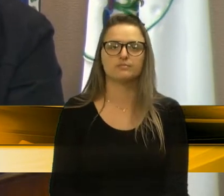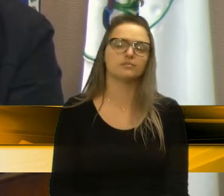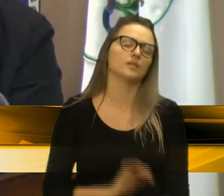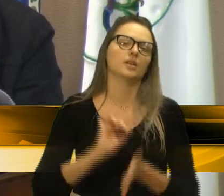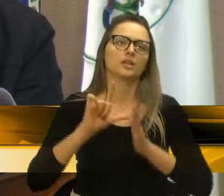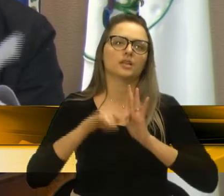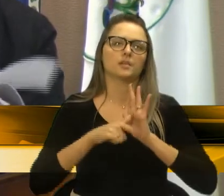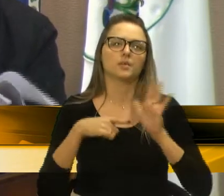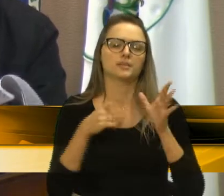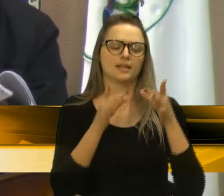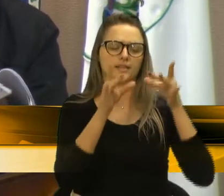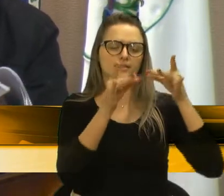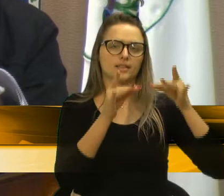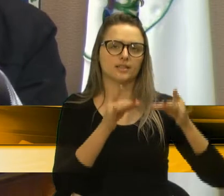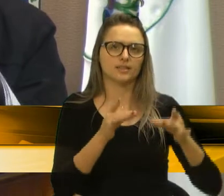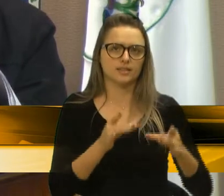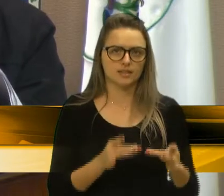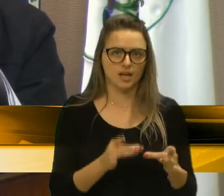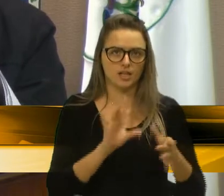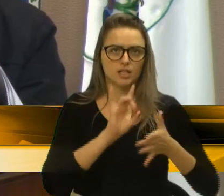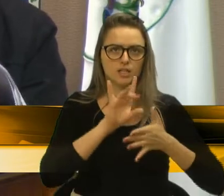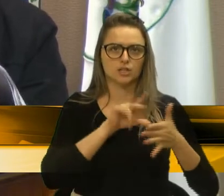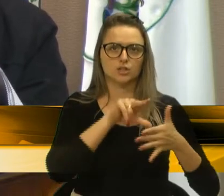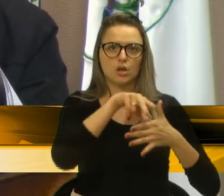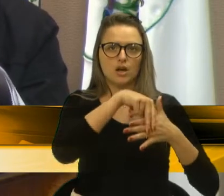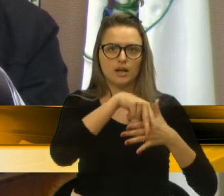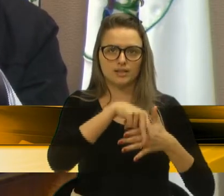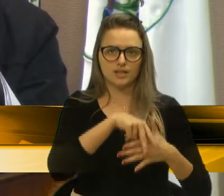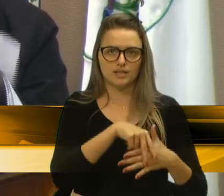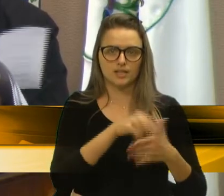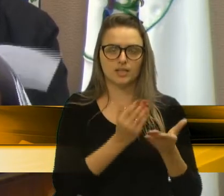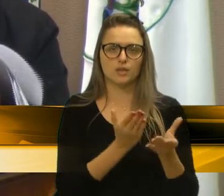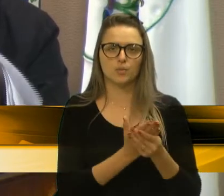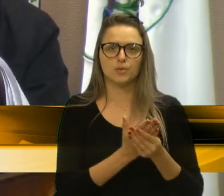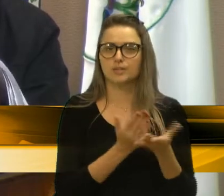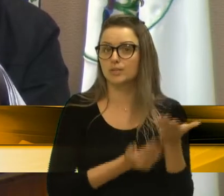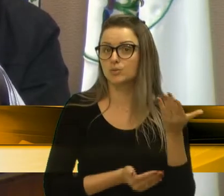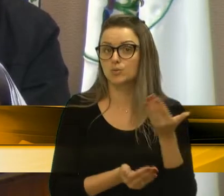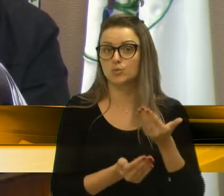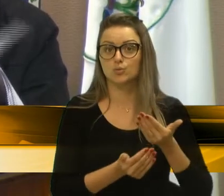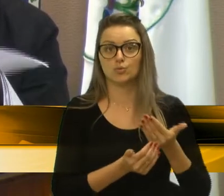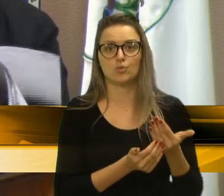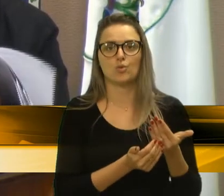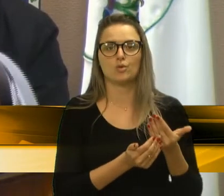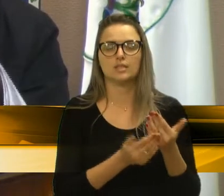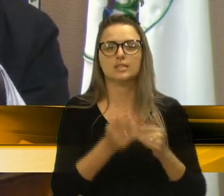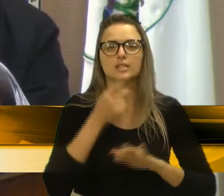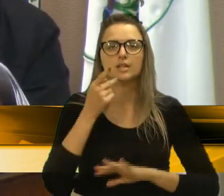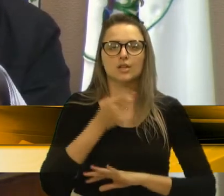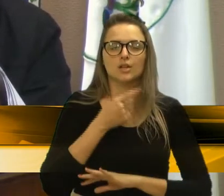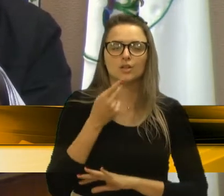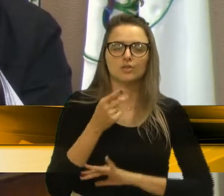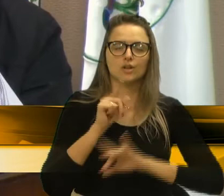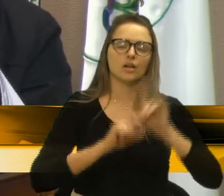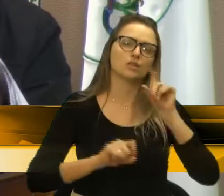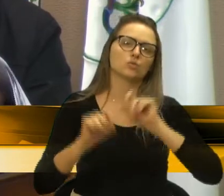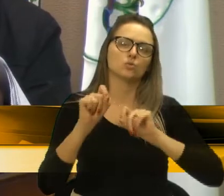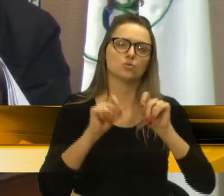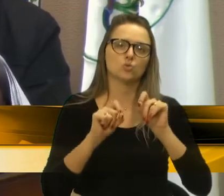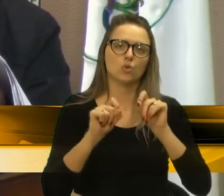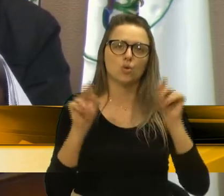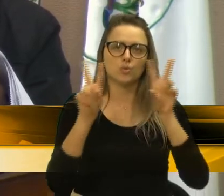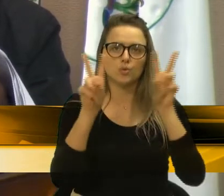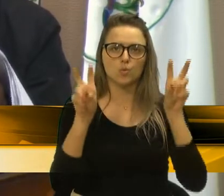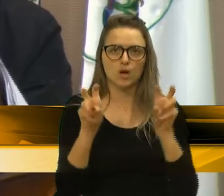várias minutas são anexadas ao processo, todas elas referem essa